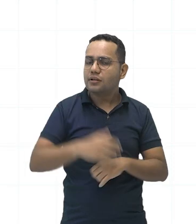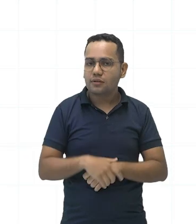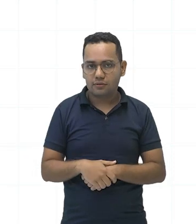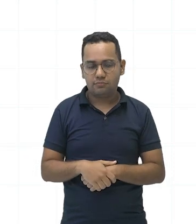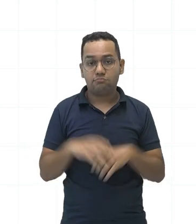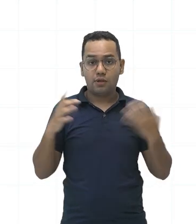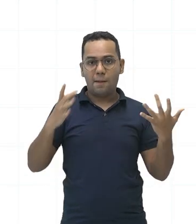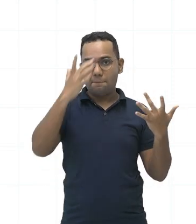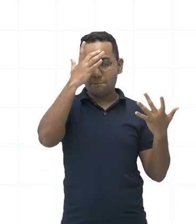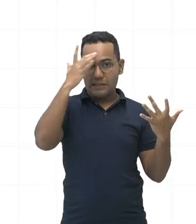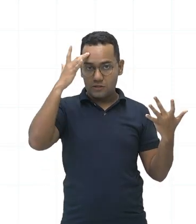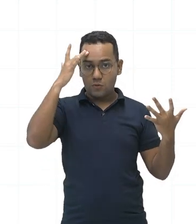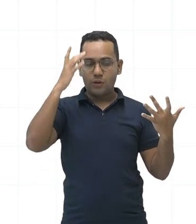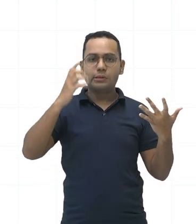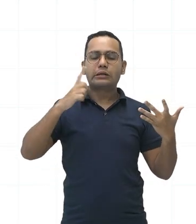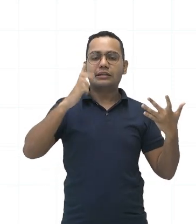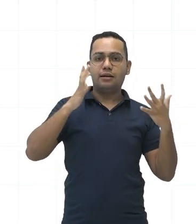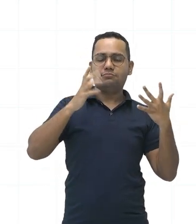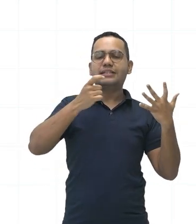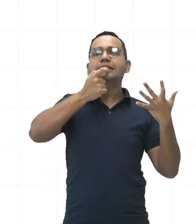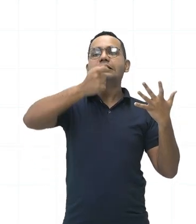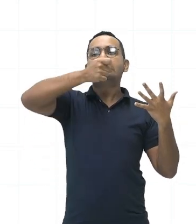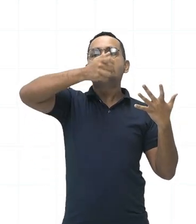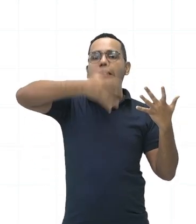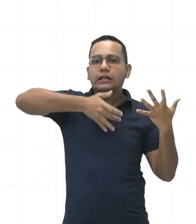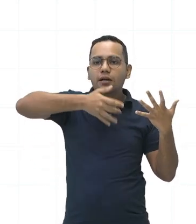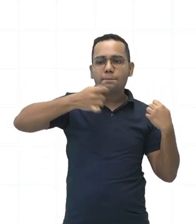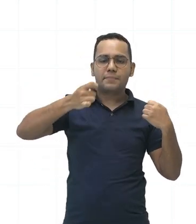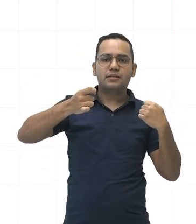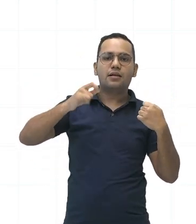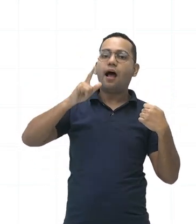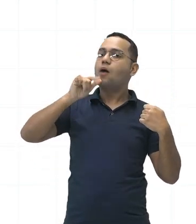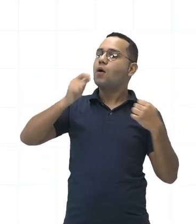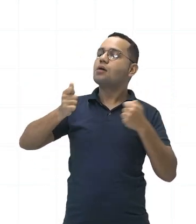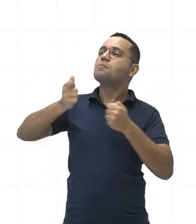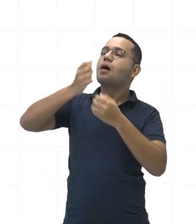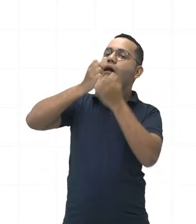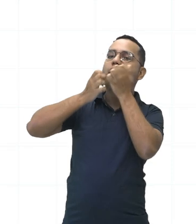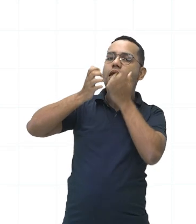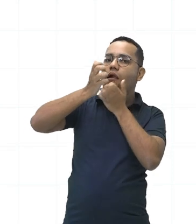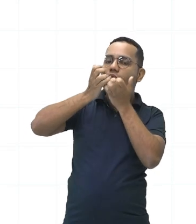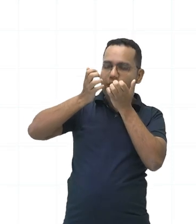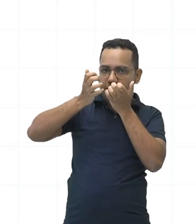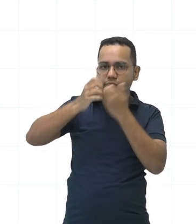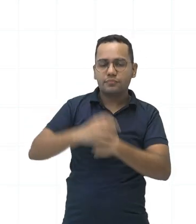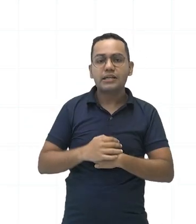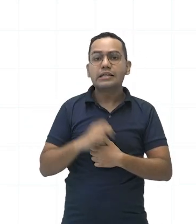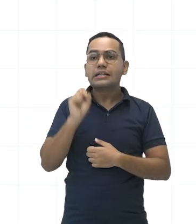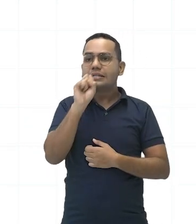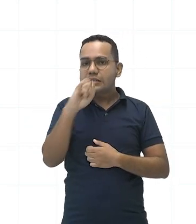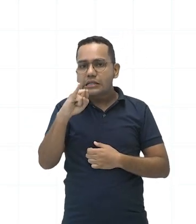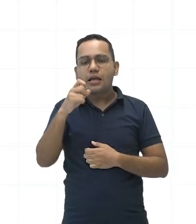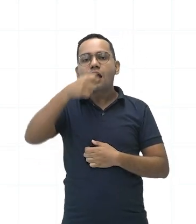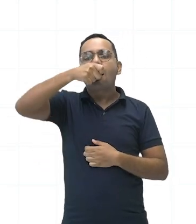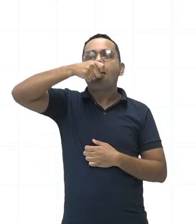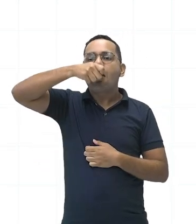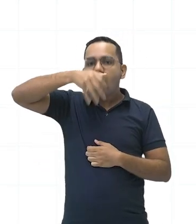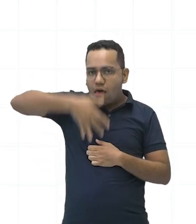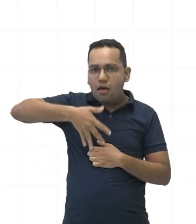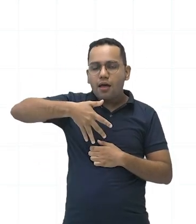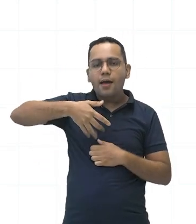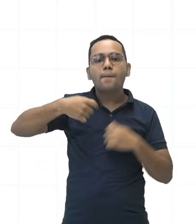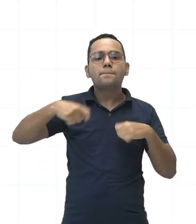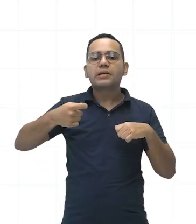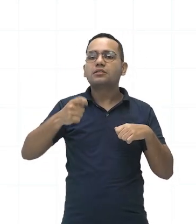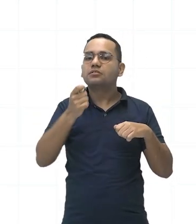do acidentado com água e se houver hemorragia, vai ter que estancar essa hemorragia pelos métodos